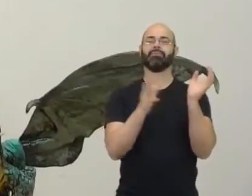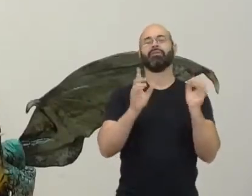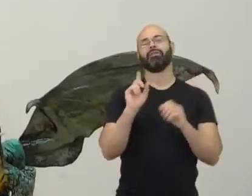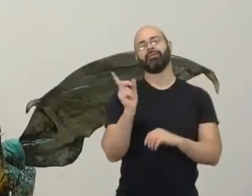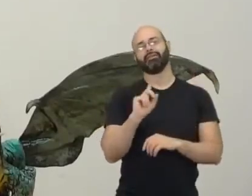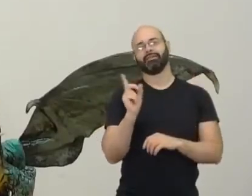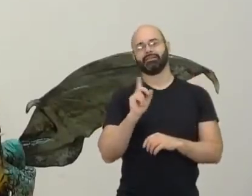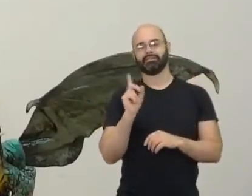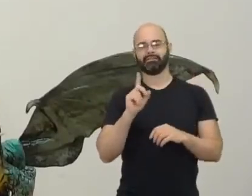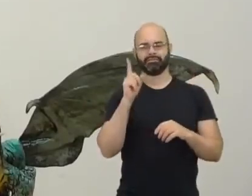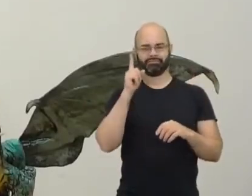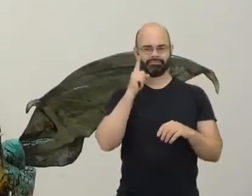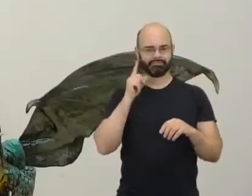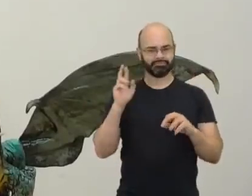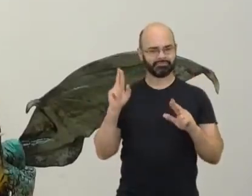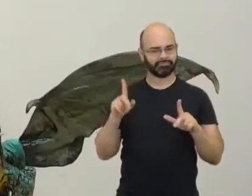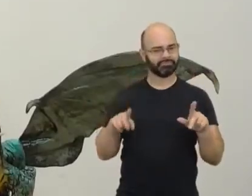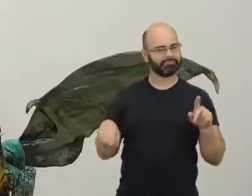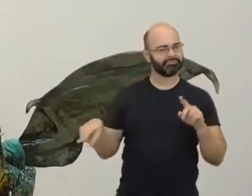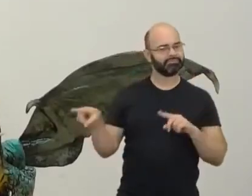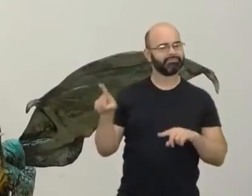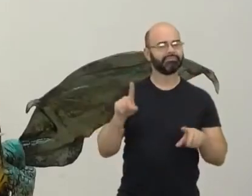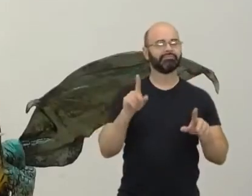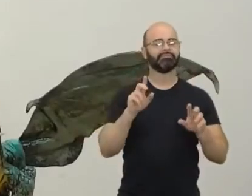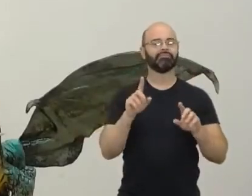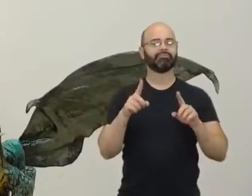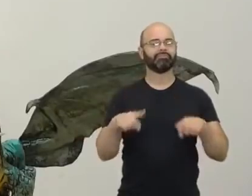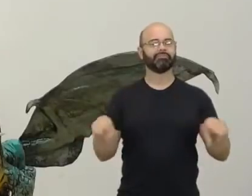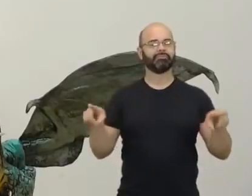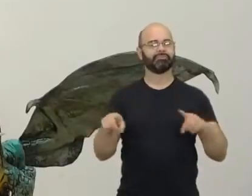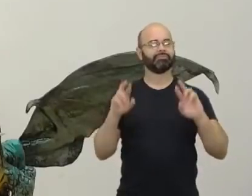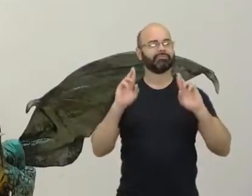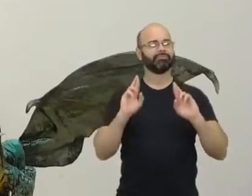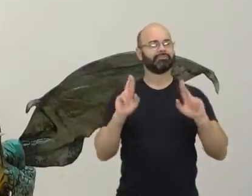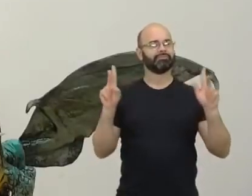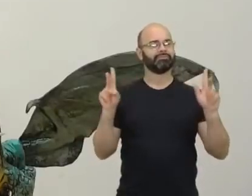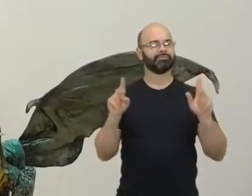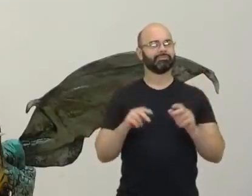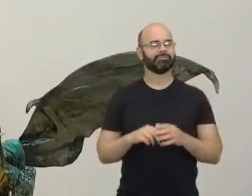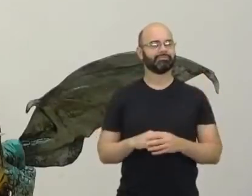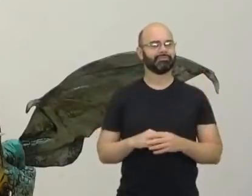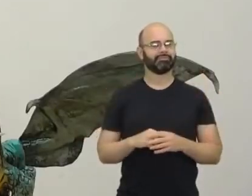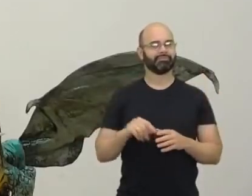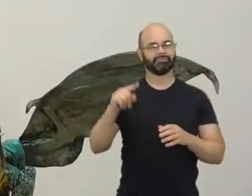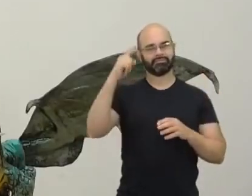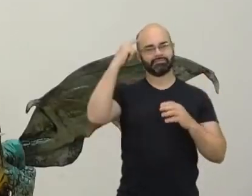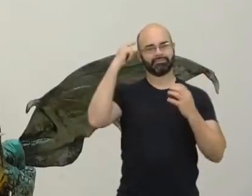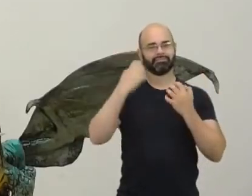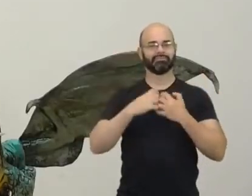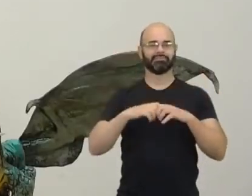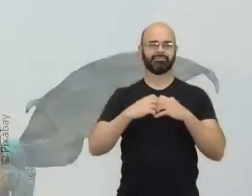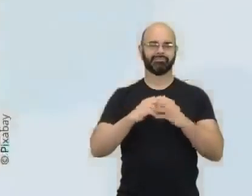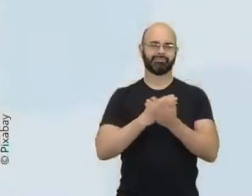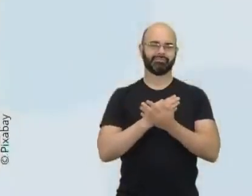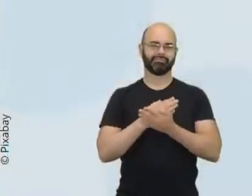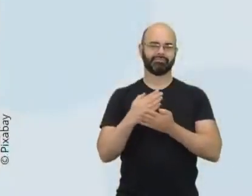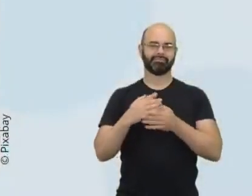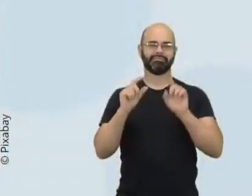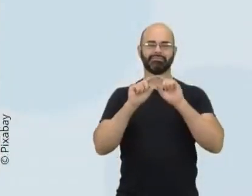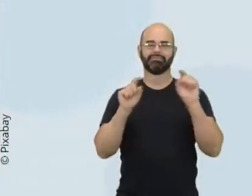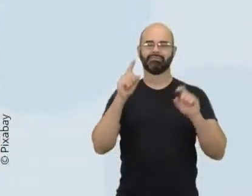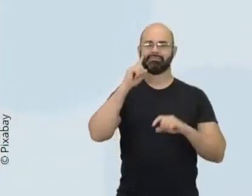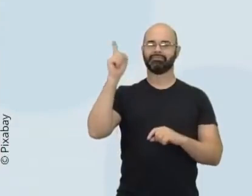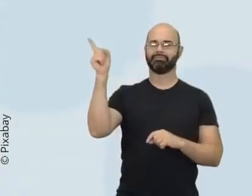tem algumas esculturas, nós tivemos uma música diferente, né? E para começar, a gente tem uma reflexão. Nós temos aí essa frase: